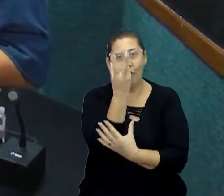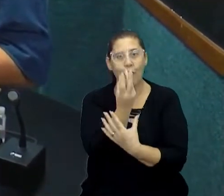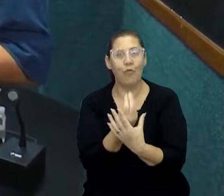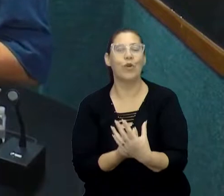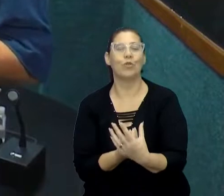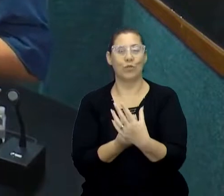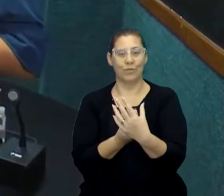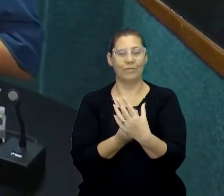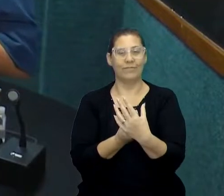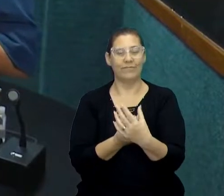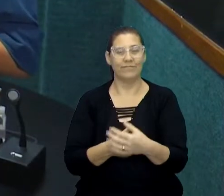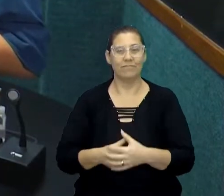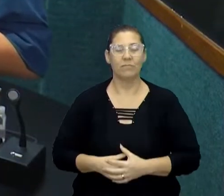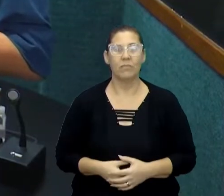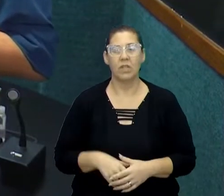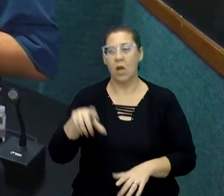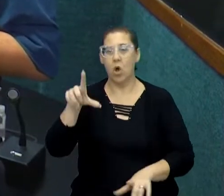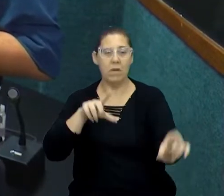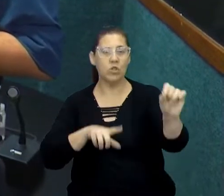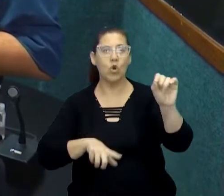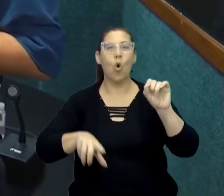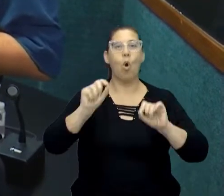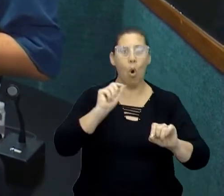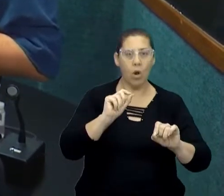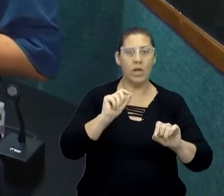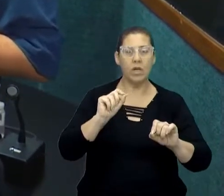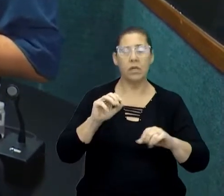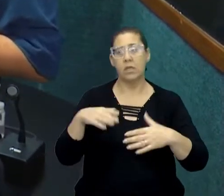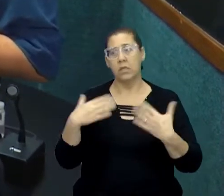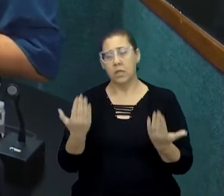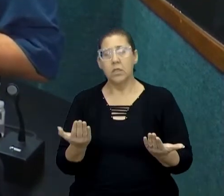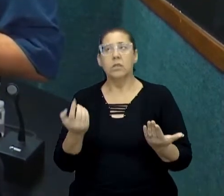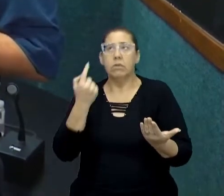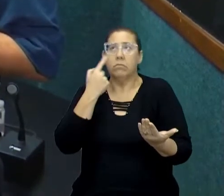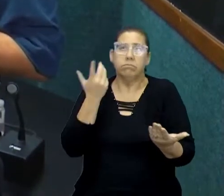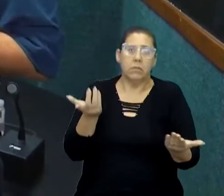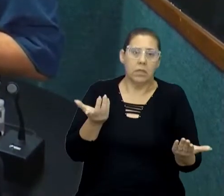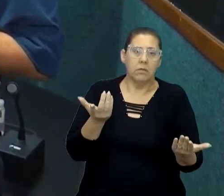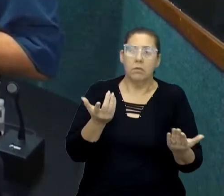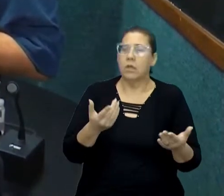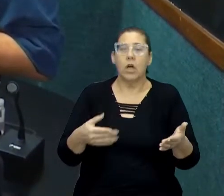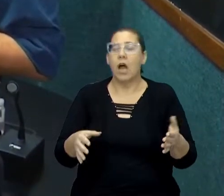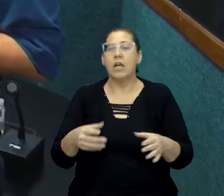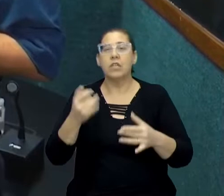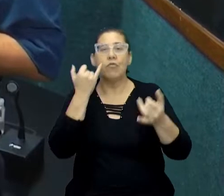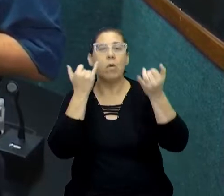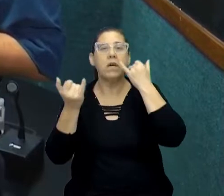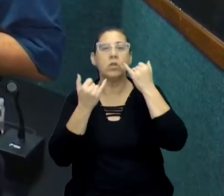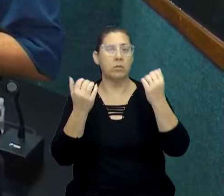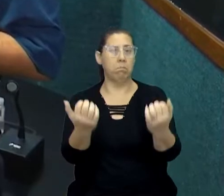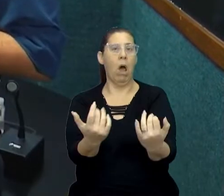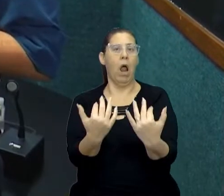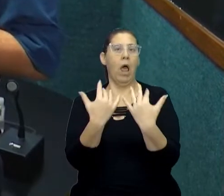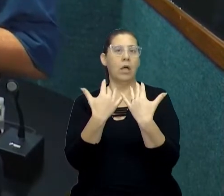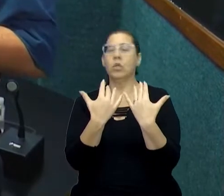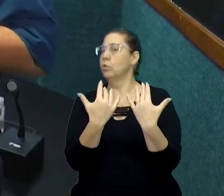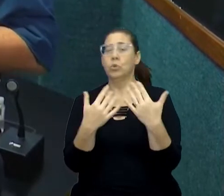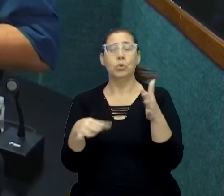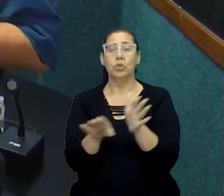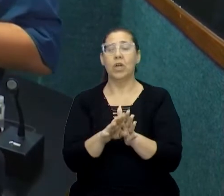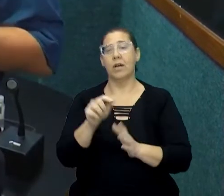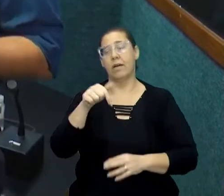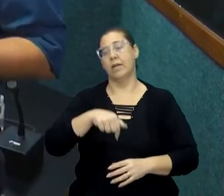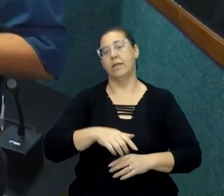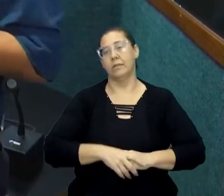sua provocação foi muito boa. Sim. E a gente fica refém disso, professor. Porque não chega essa informação lá da África. Tem como a